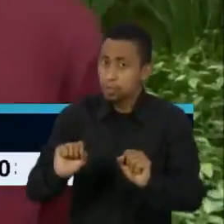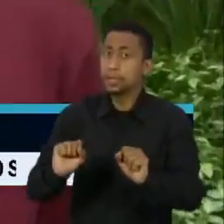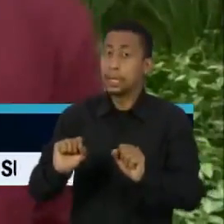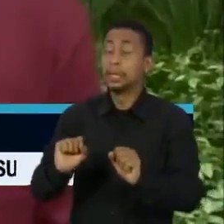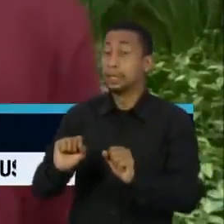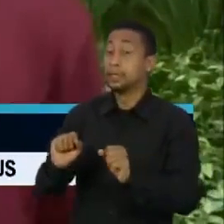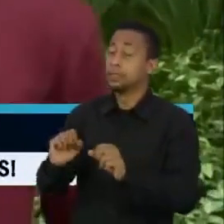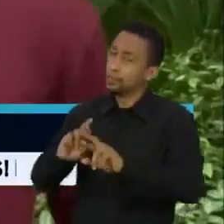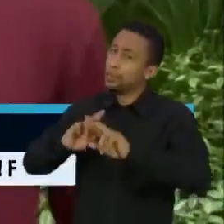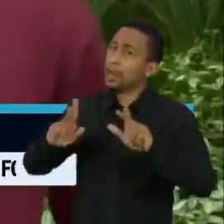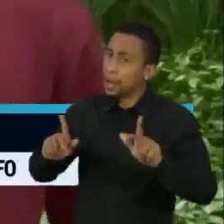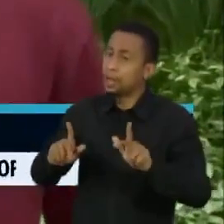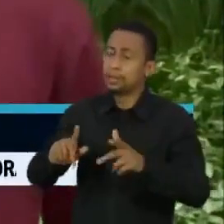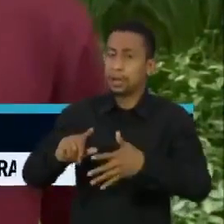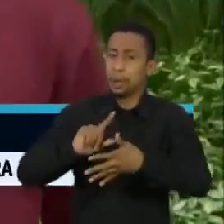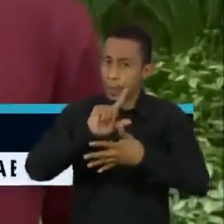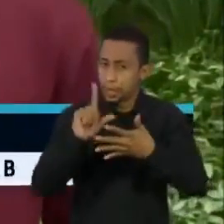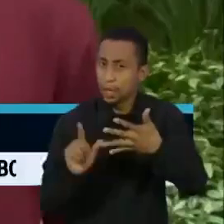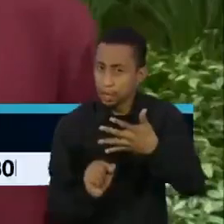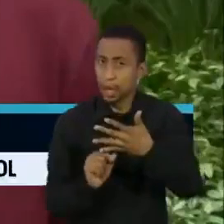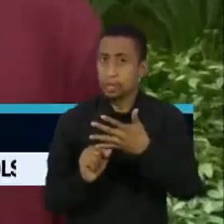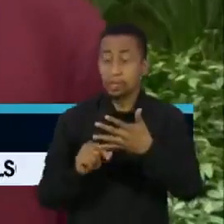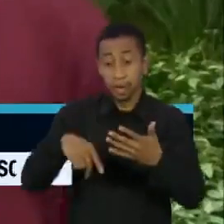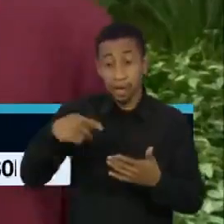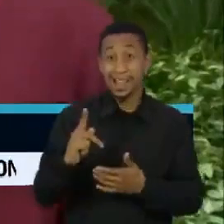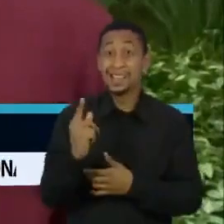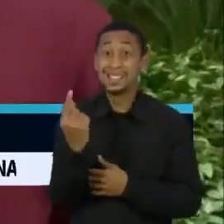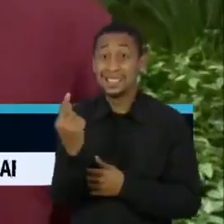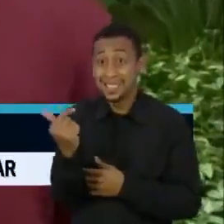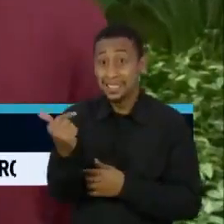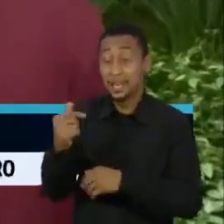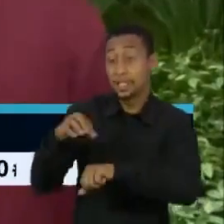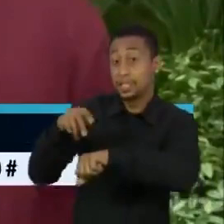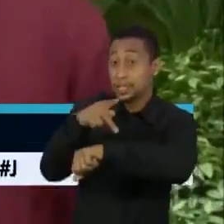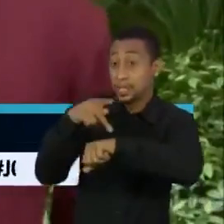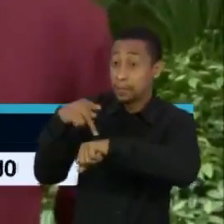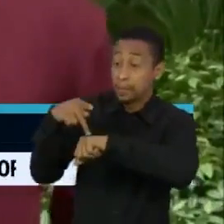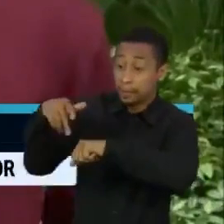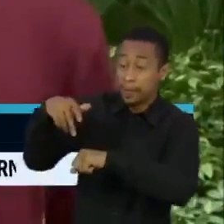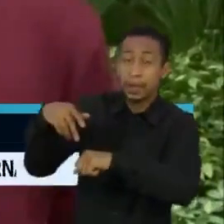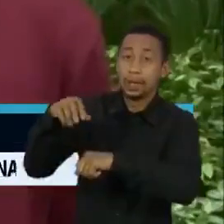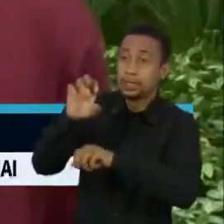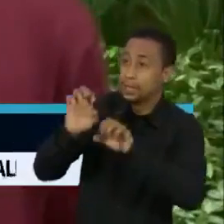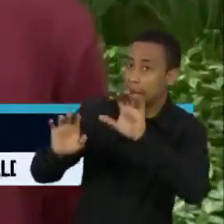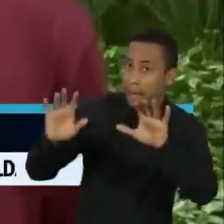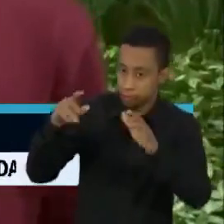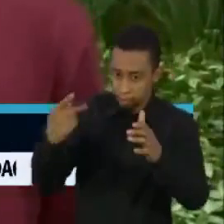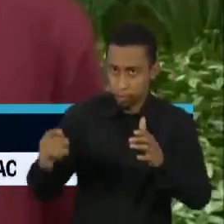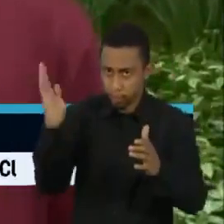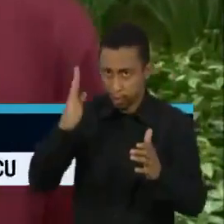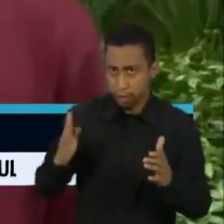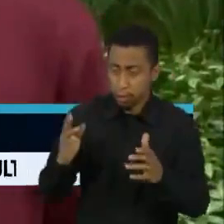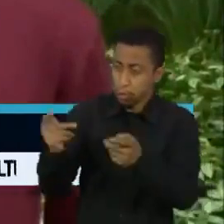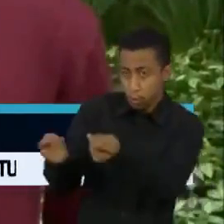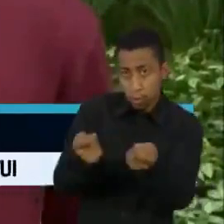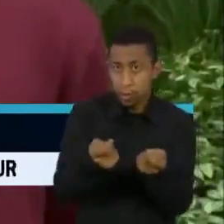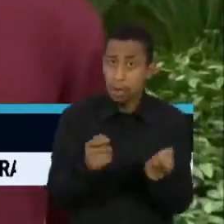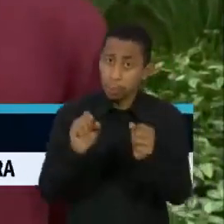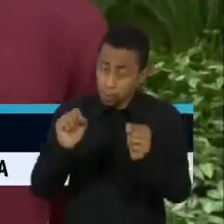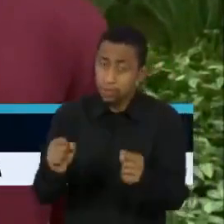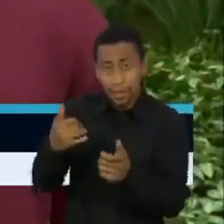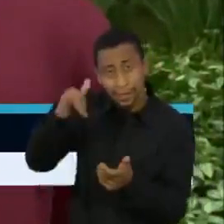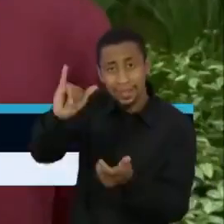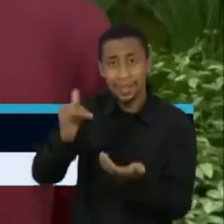Mata Atlântica, que cobre 17 estados brasileiros, fosse preservada. É o que aponta um estudo coordenado pela ONG EcoHealth